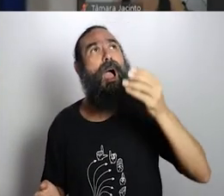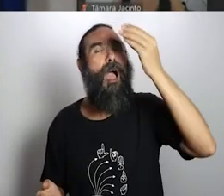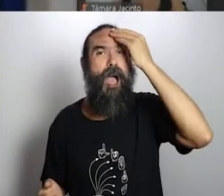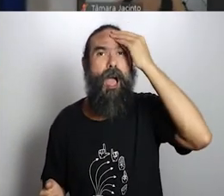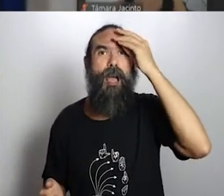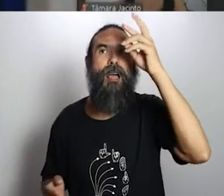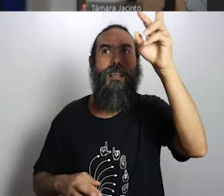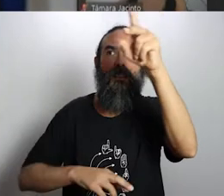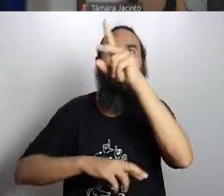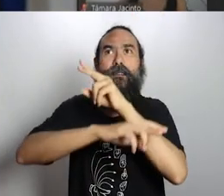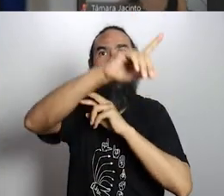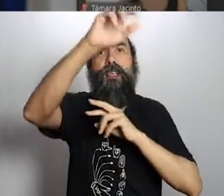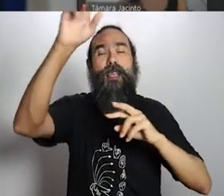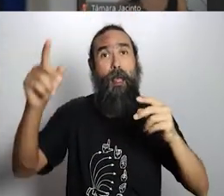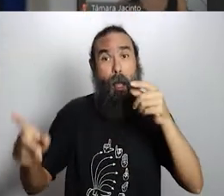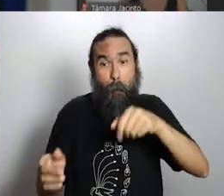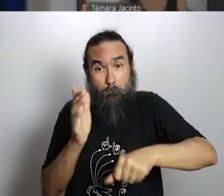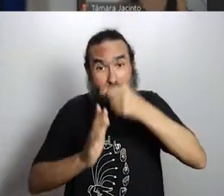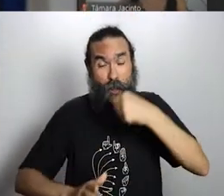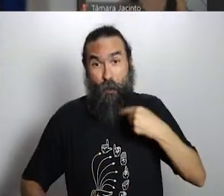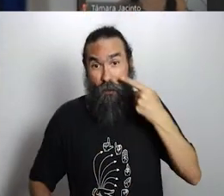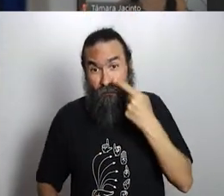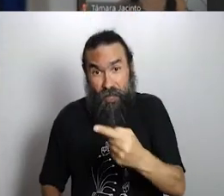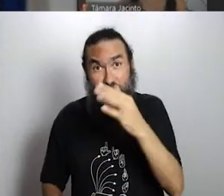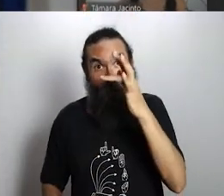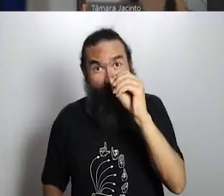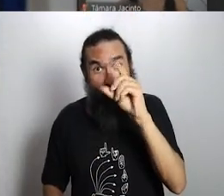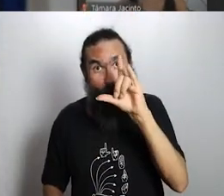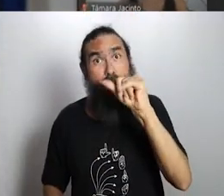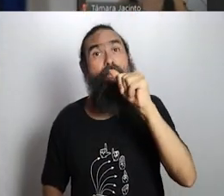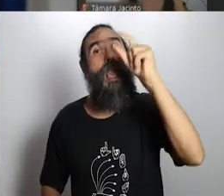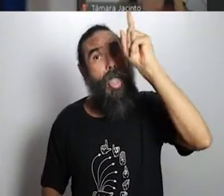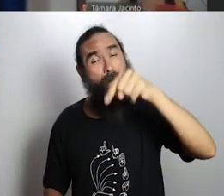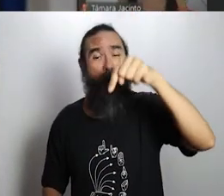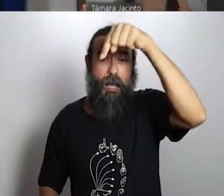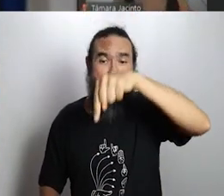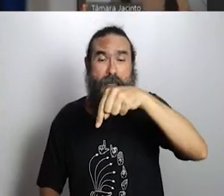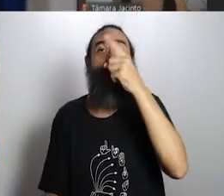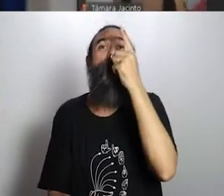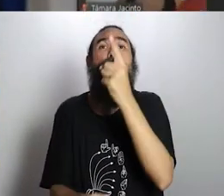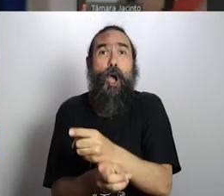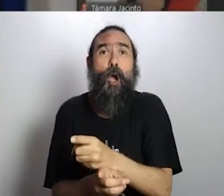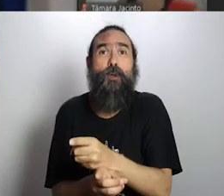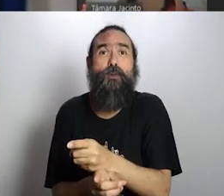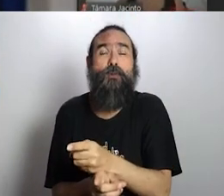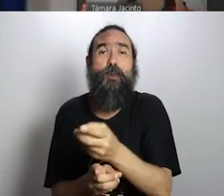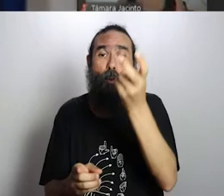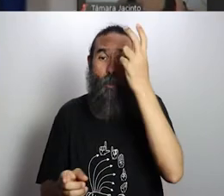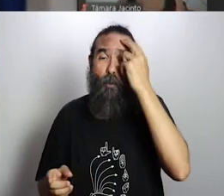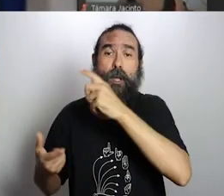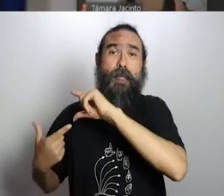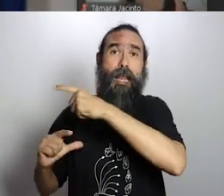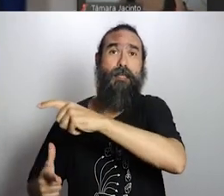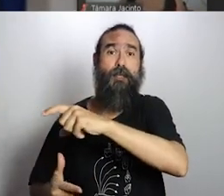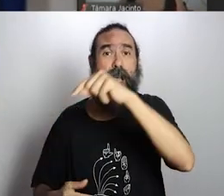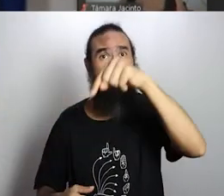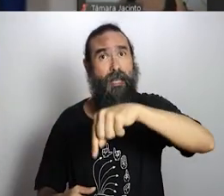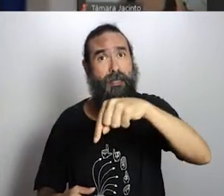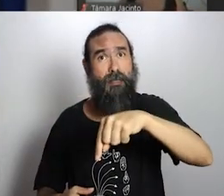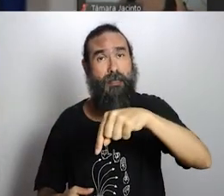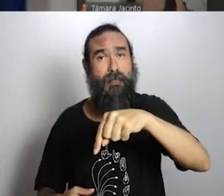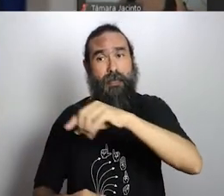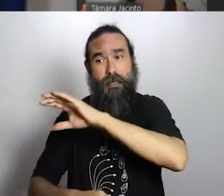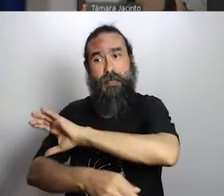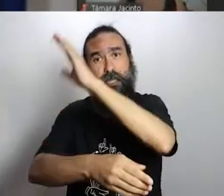de culturas tradicionais. Eu pude conviver, trocar, conversar com os foliões. Então, esse momento